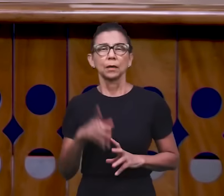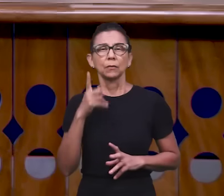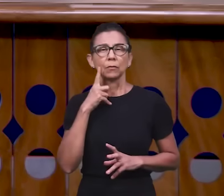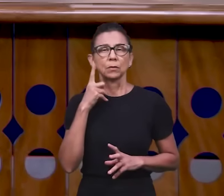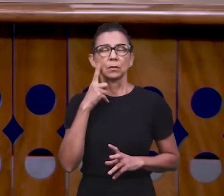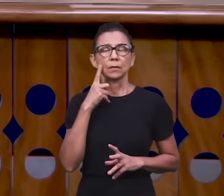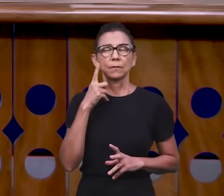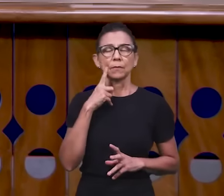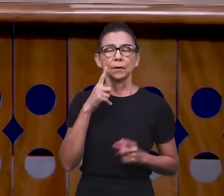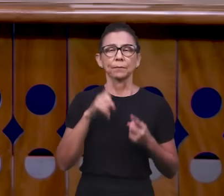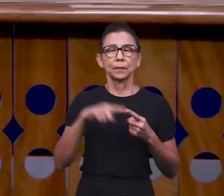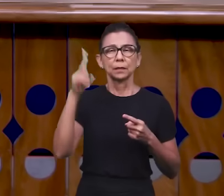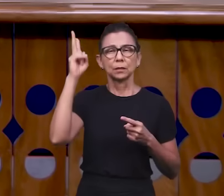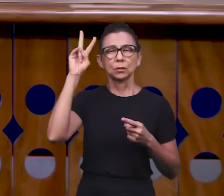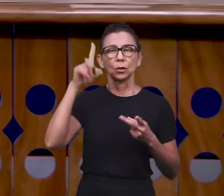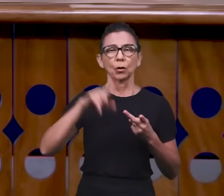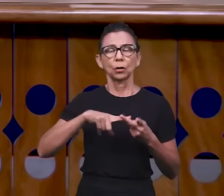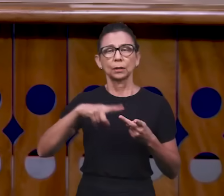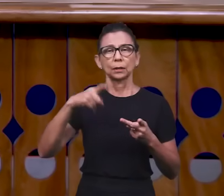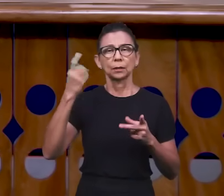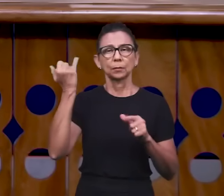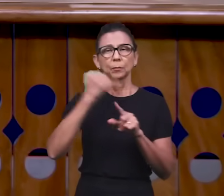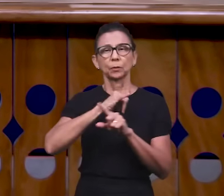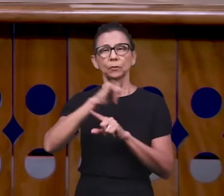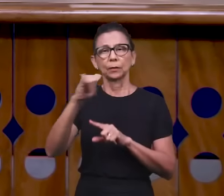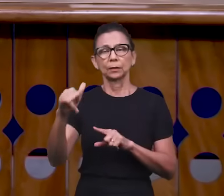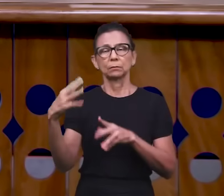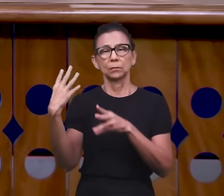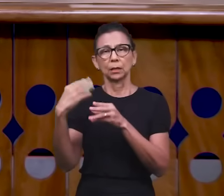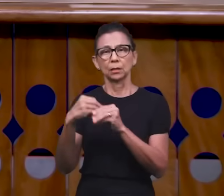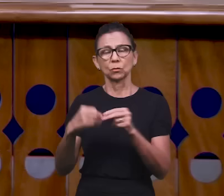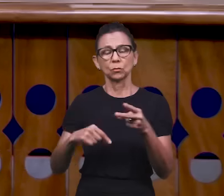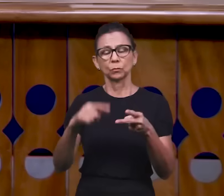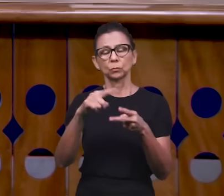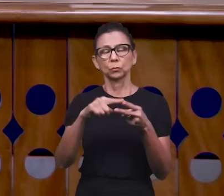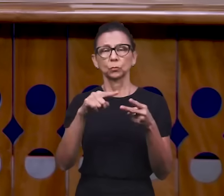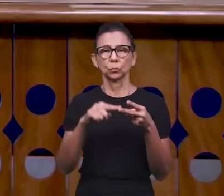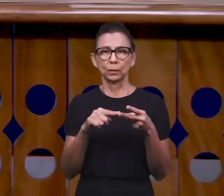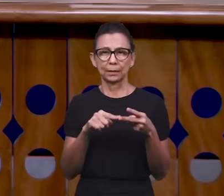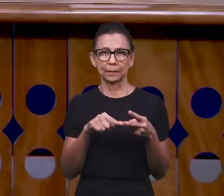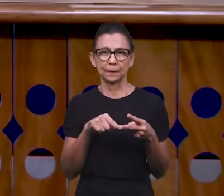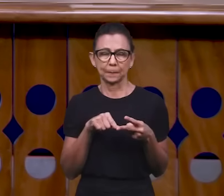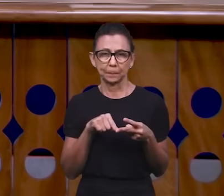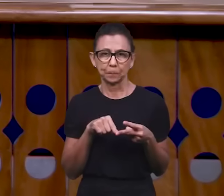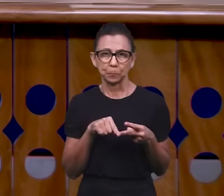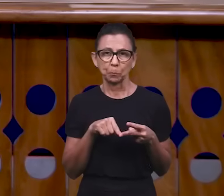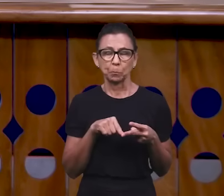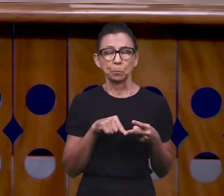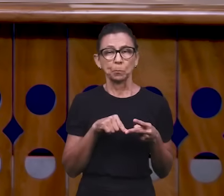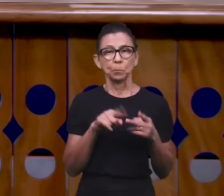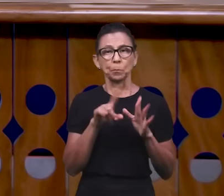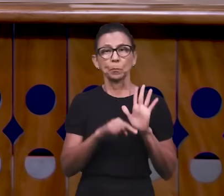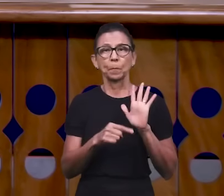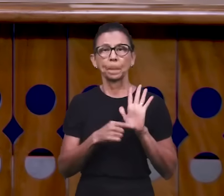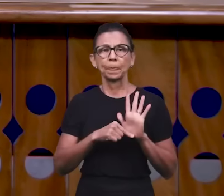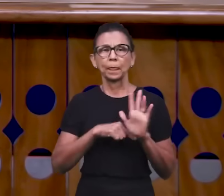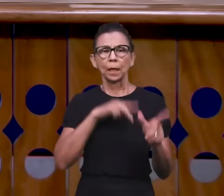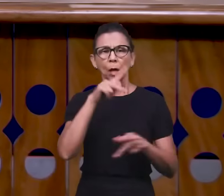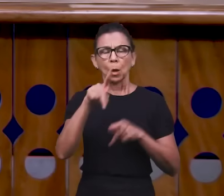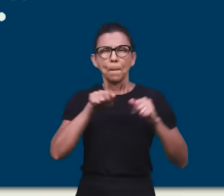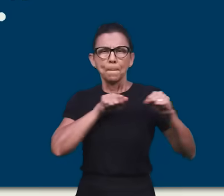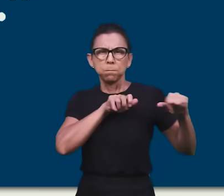responde histórica e profeticamente, resumindo em duas situações específicas. O texto